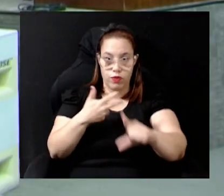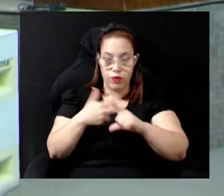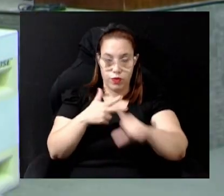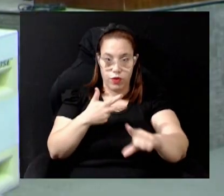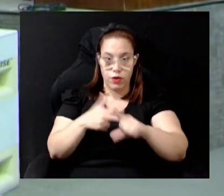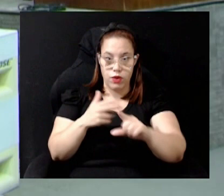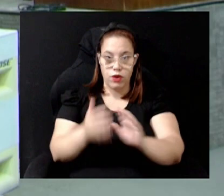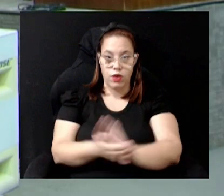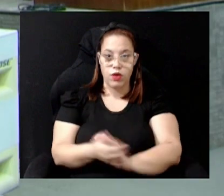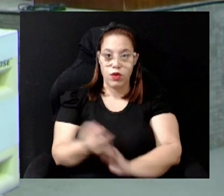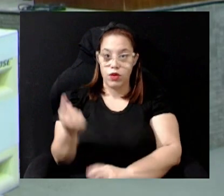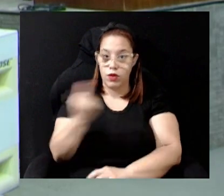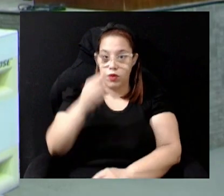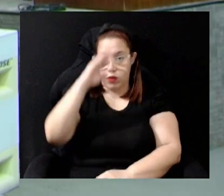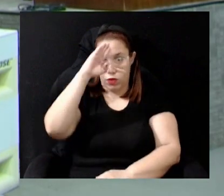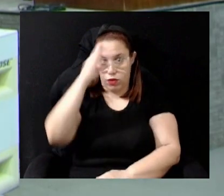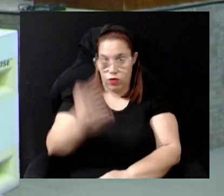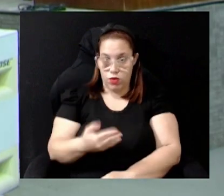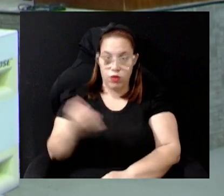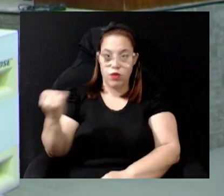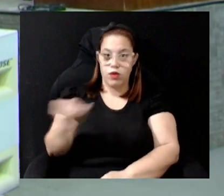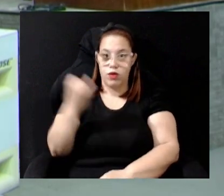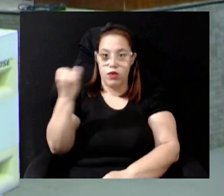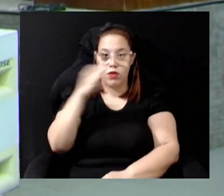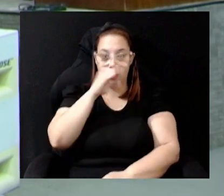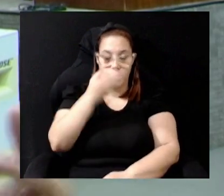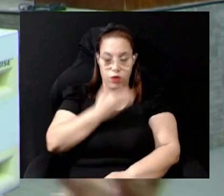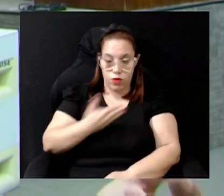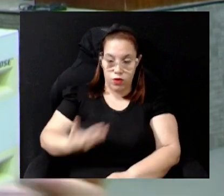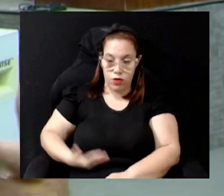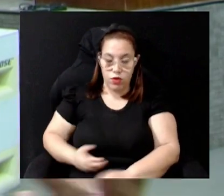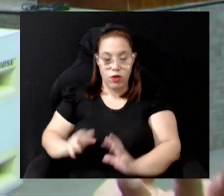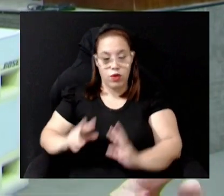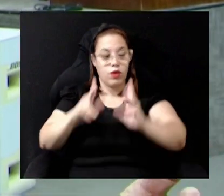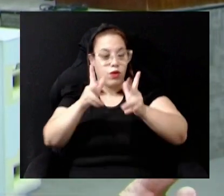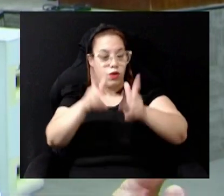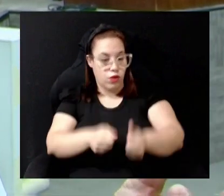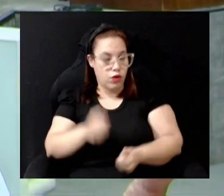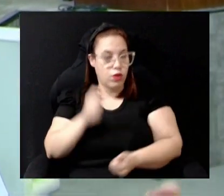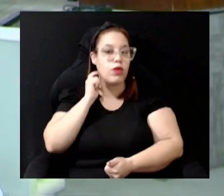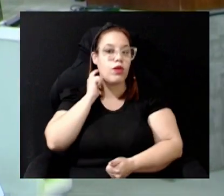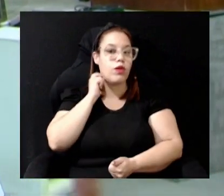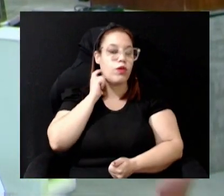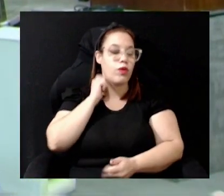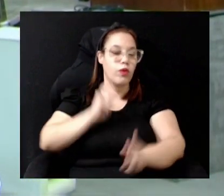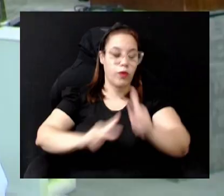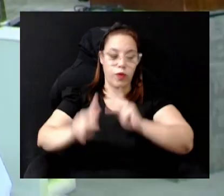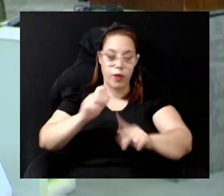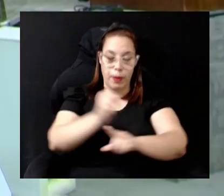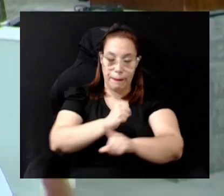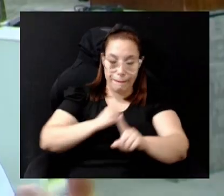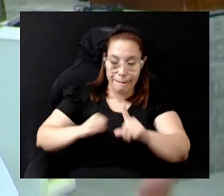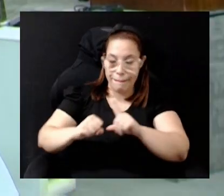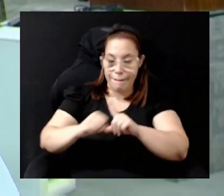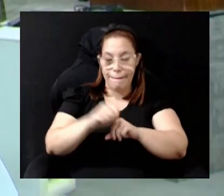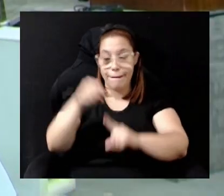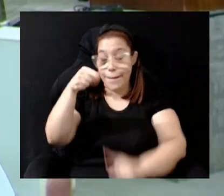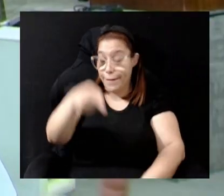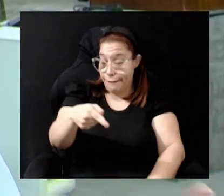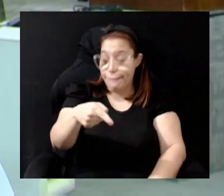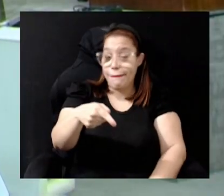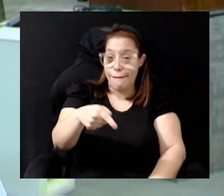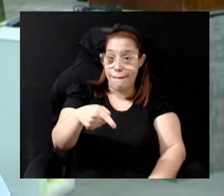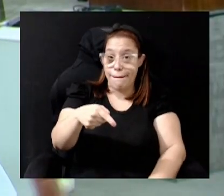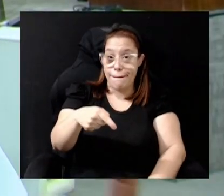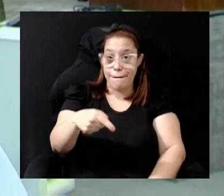é reconhecer a importância do servidor público de forma geral, né, para a população e para a sociedade. E no caso aqui, eu sou testemunha